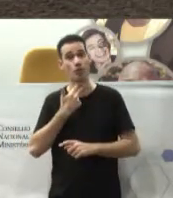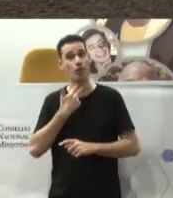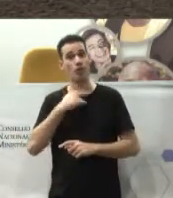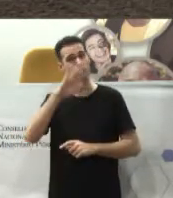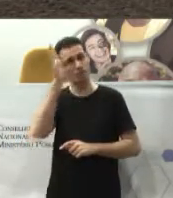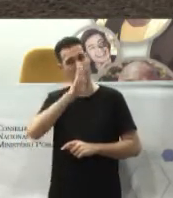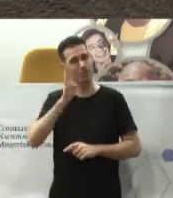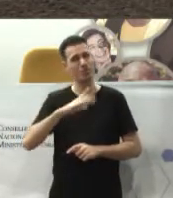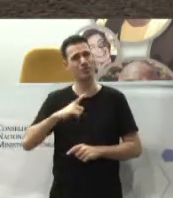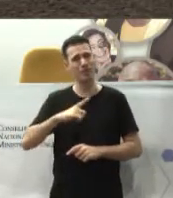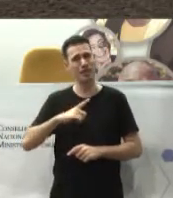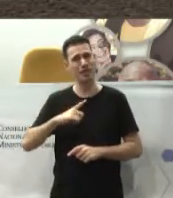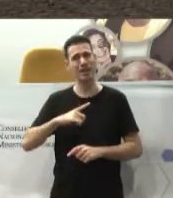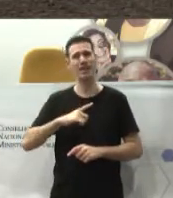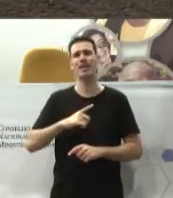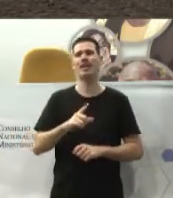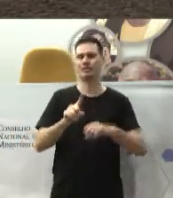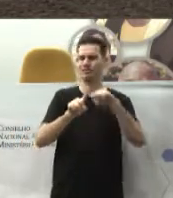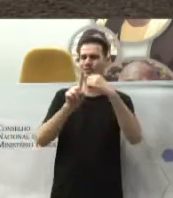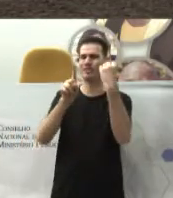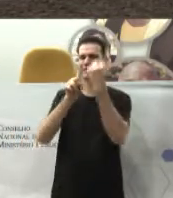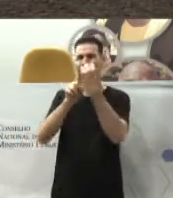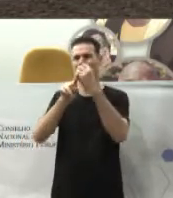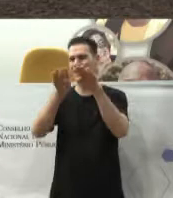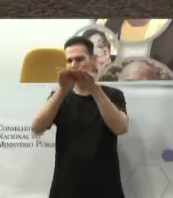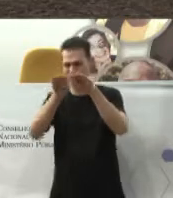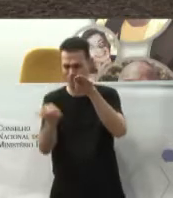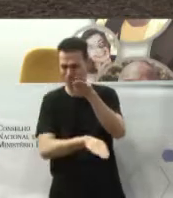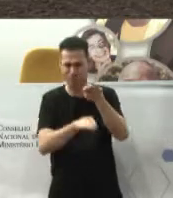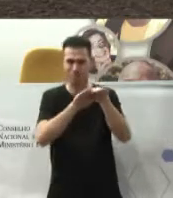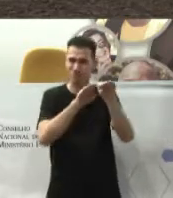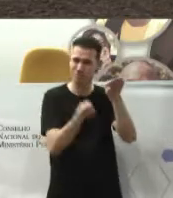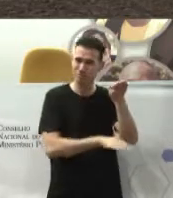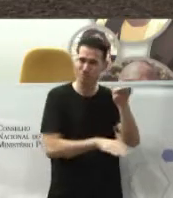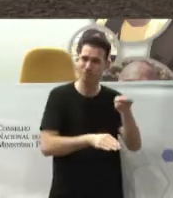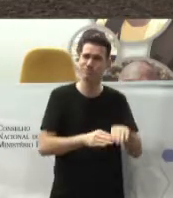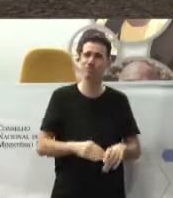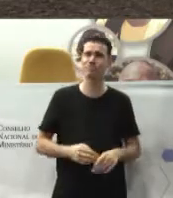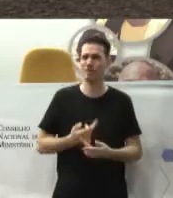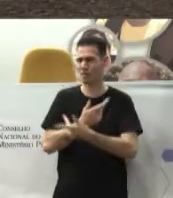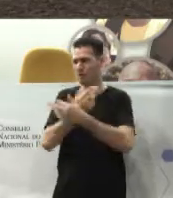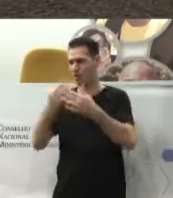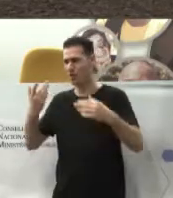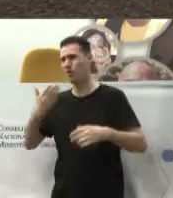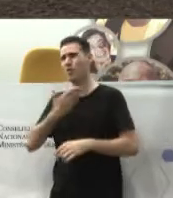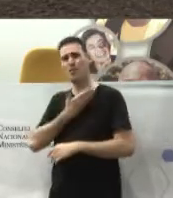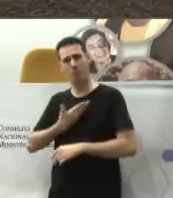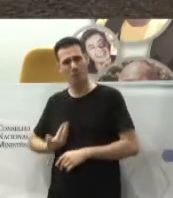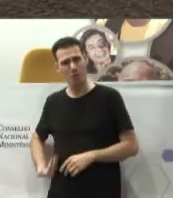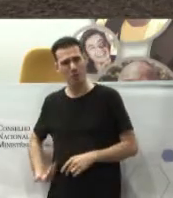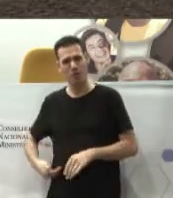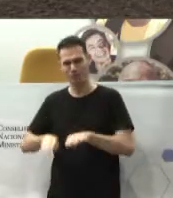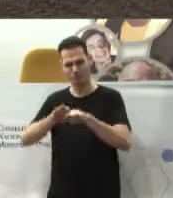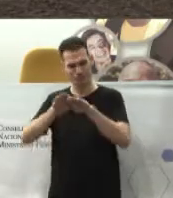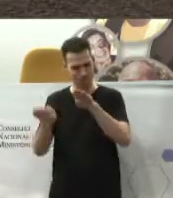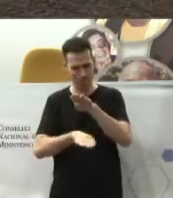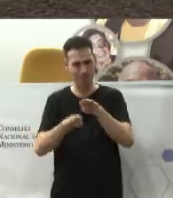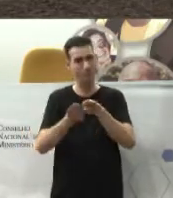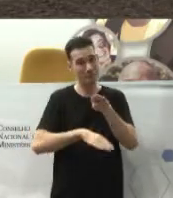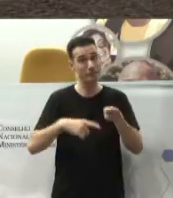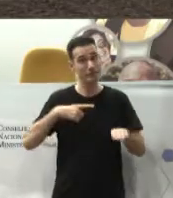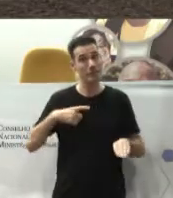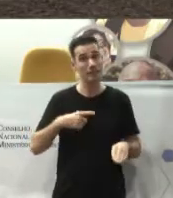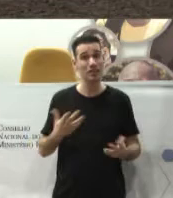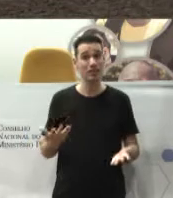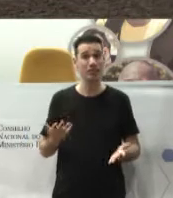amplas desigualdades sociais, é um país de ampla desigualdade de acesso a bens públicos, serviços públicos. É isso que a gente tem que trabalhar. Não